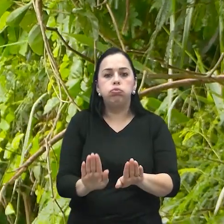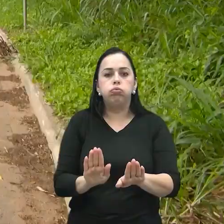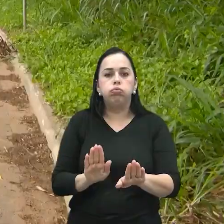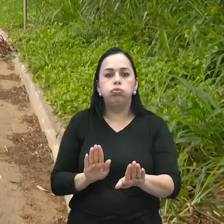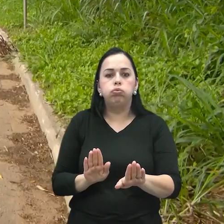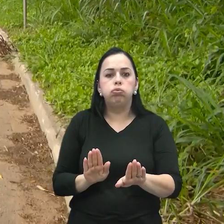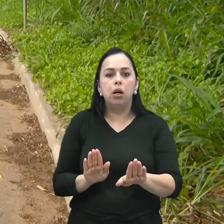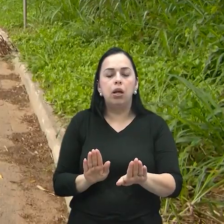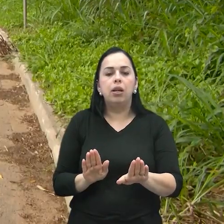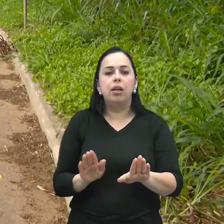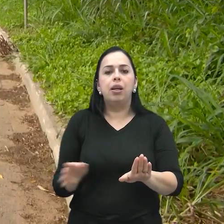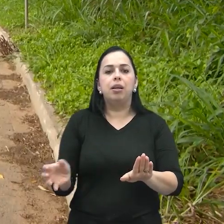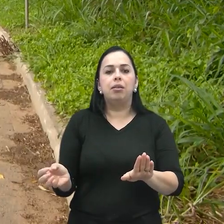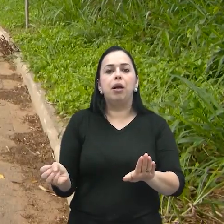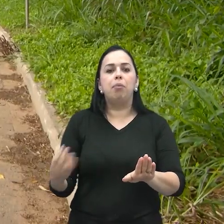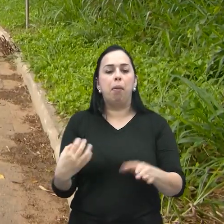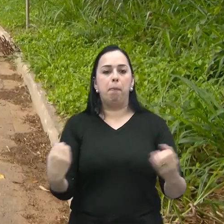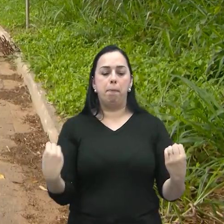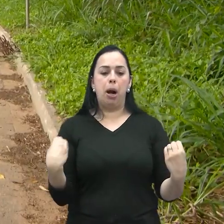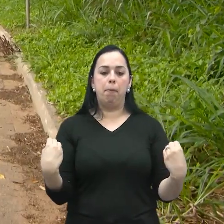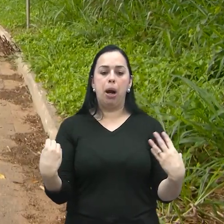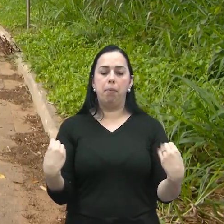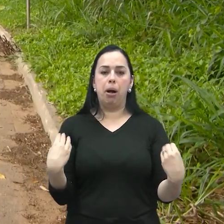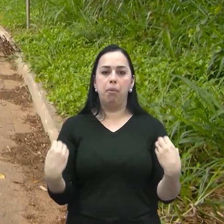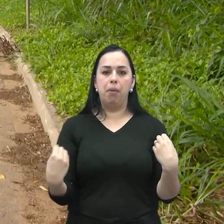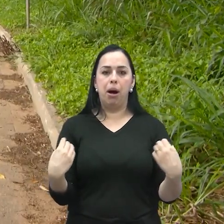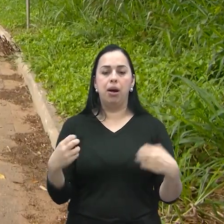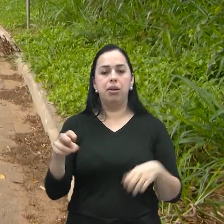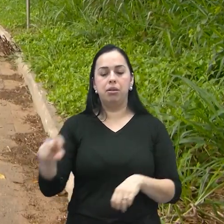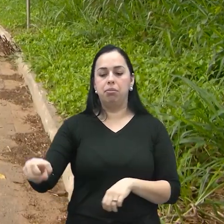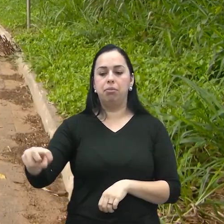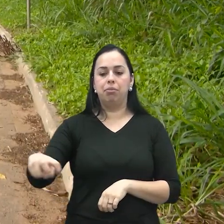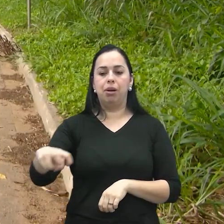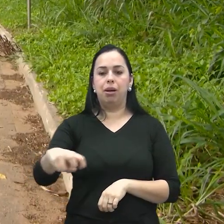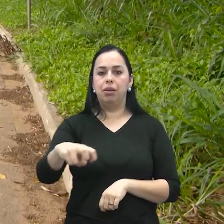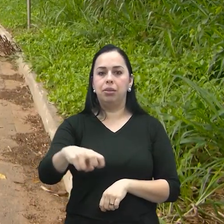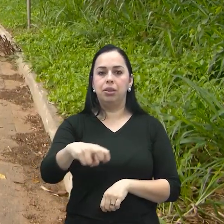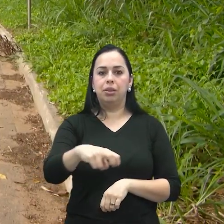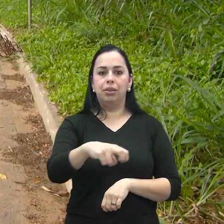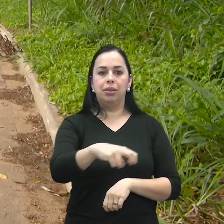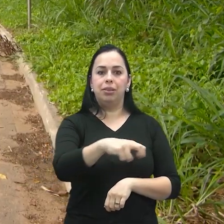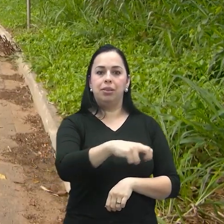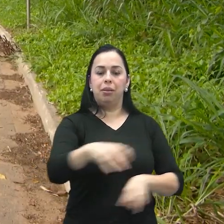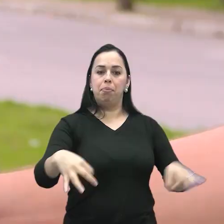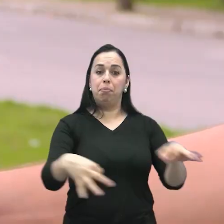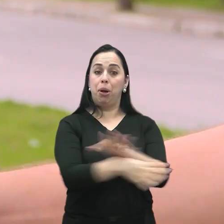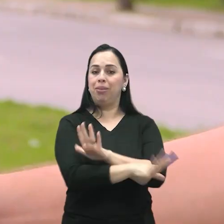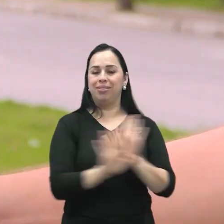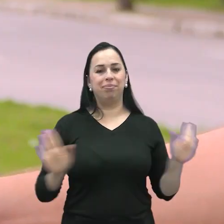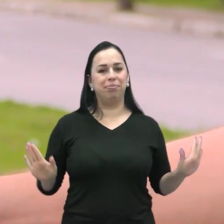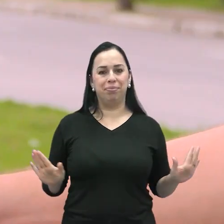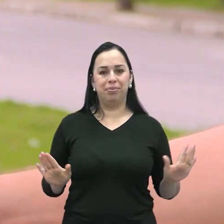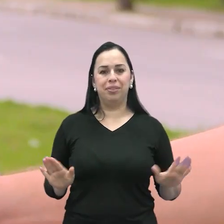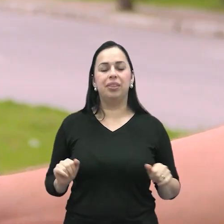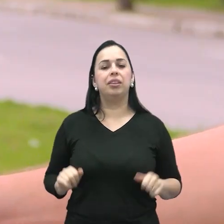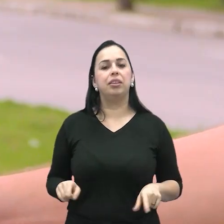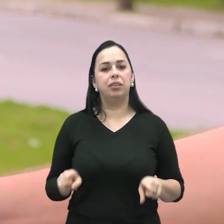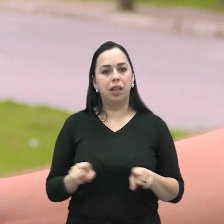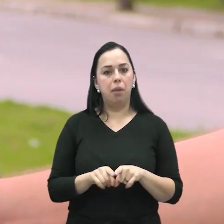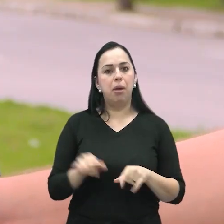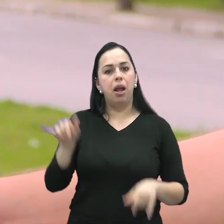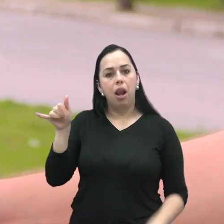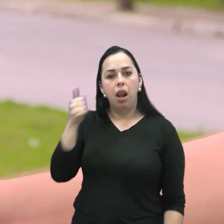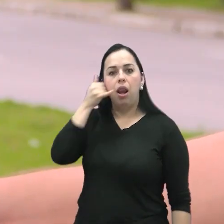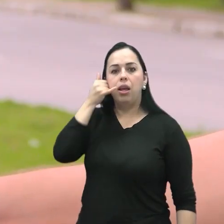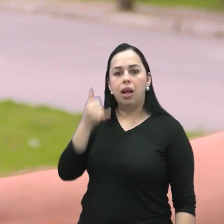velocidade, acionar o pisca-alerta e esperar que a travessia do animalzinho seja concluída. É possível também informar